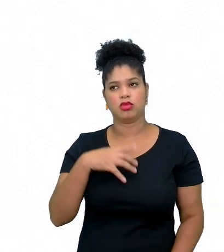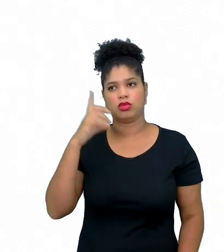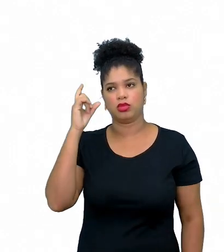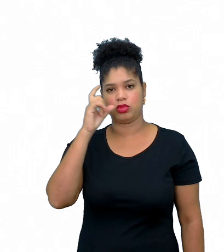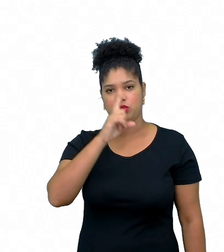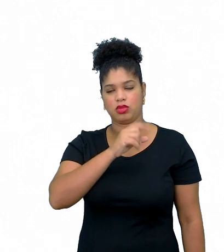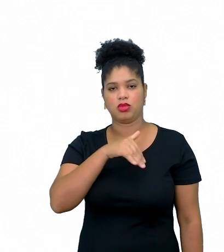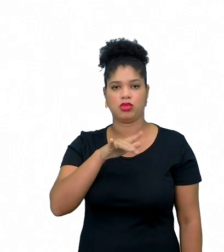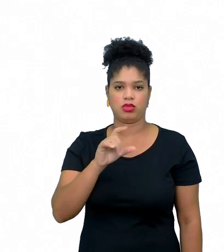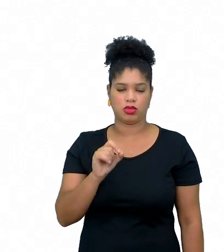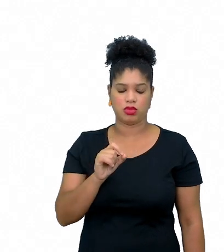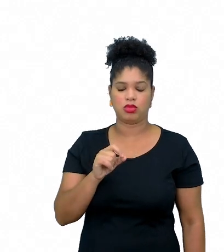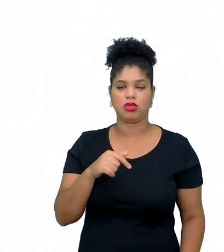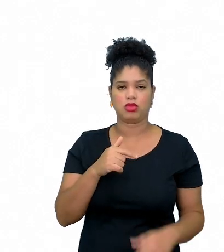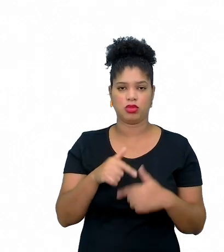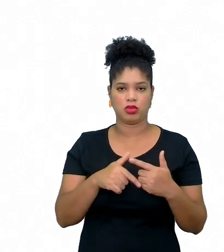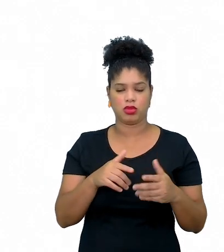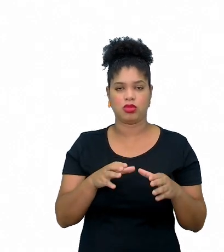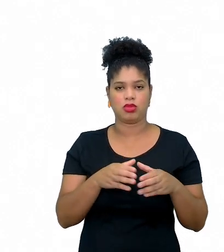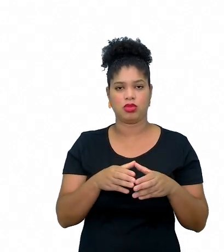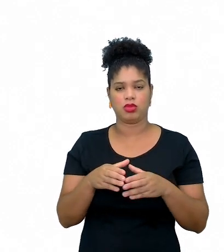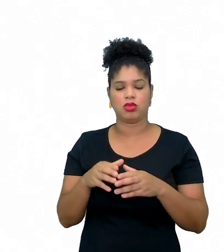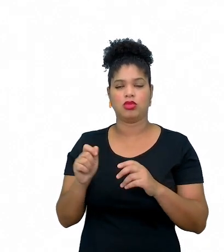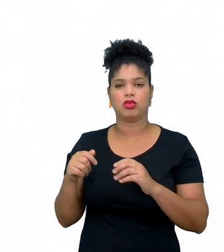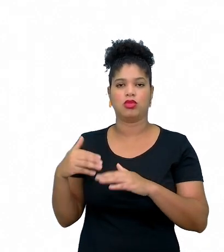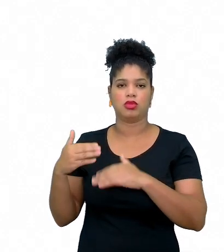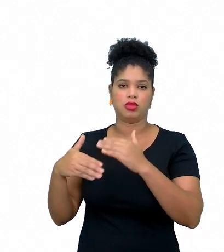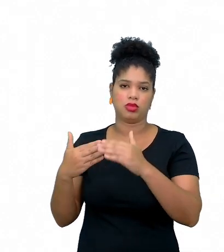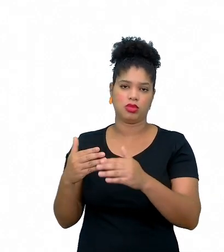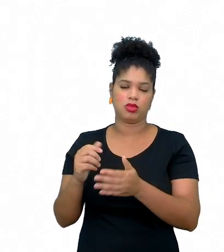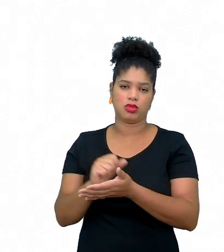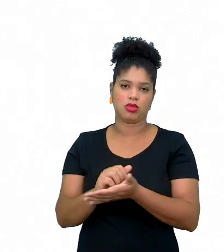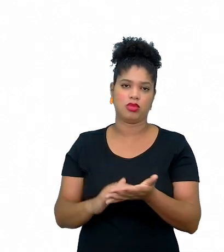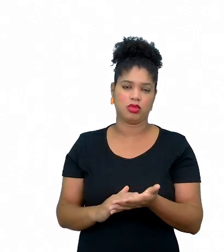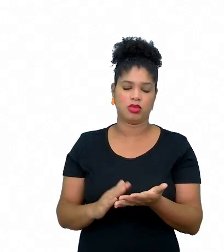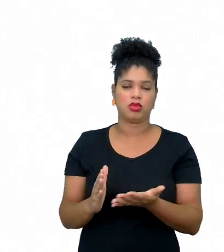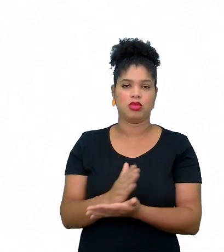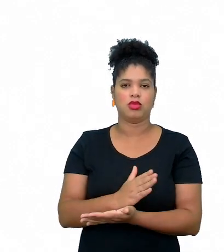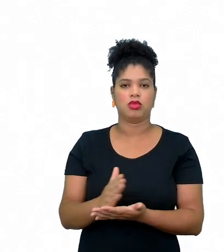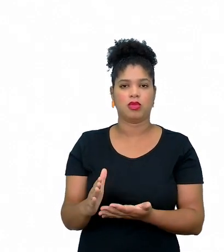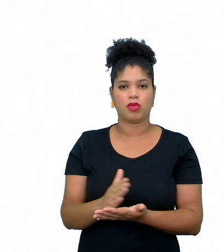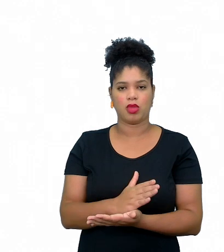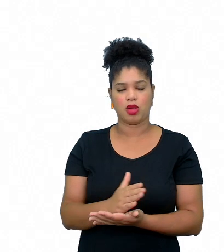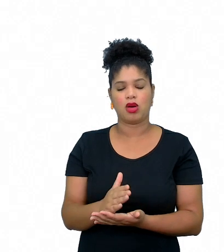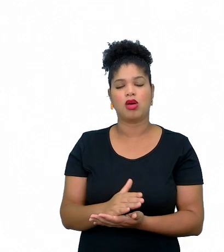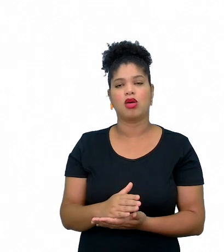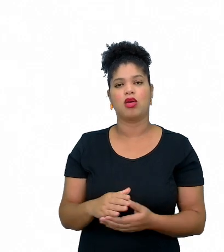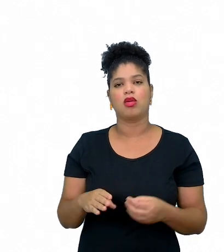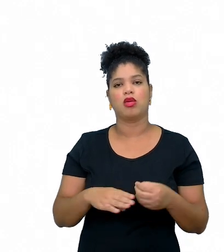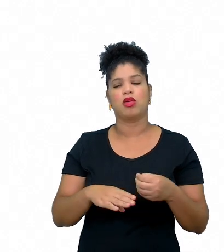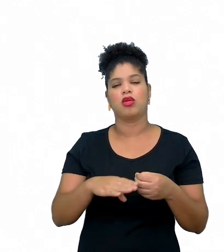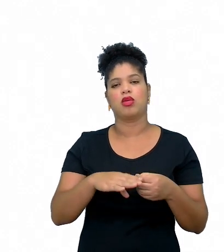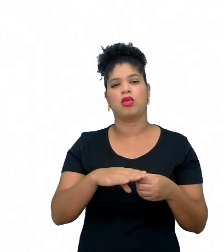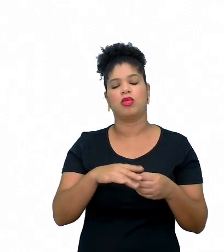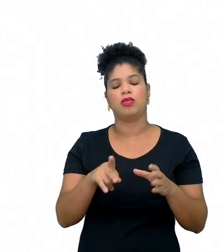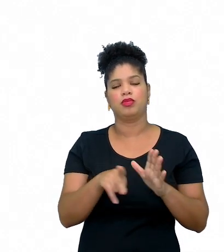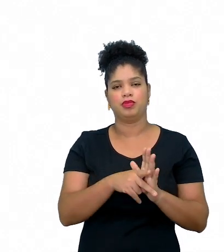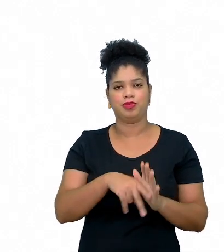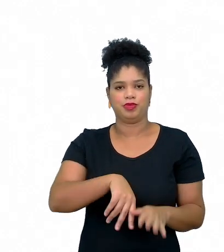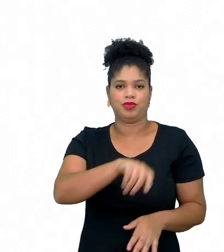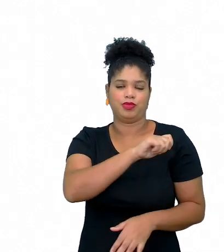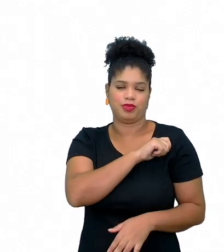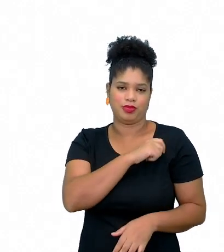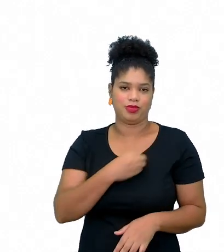dificuldade, e esse trabalho em conjunto vai desenvolver habilidades nos níveis diferentes de alunos que nós